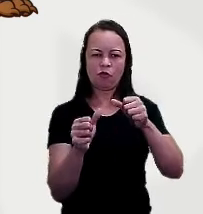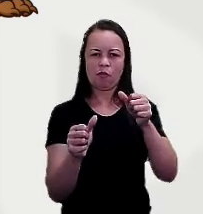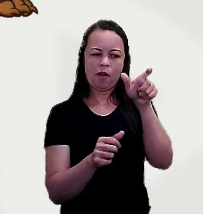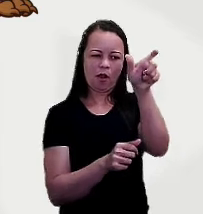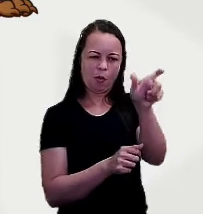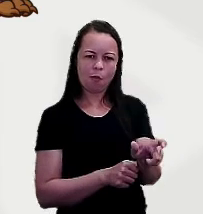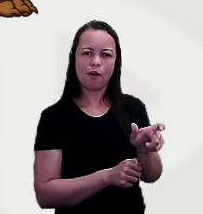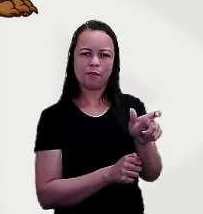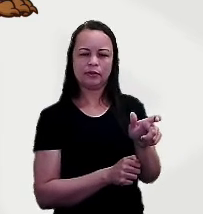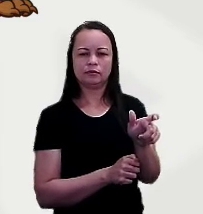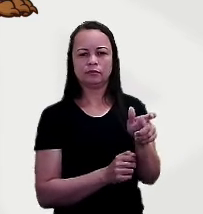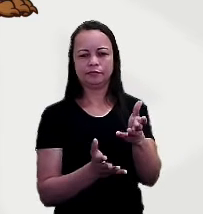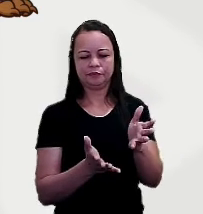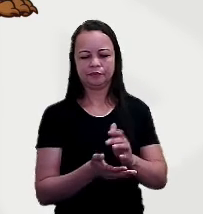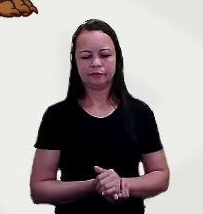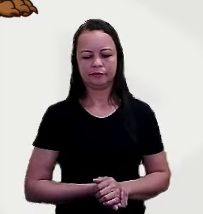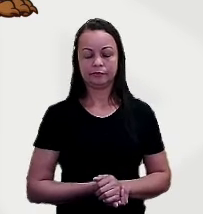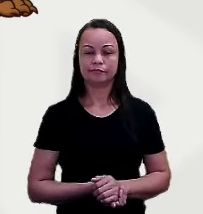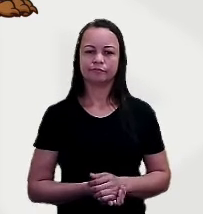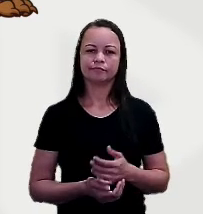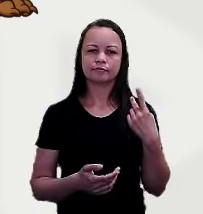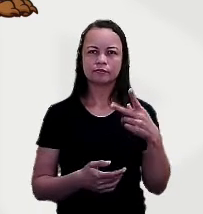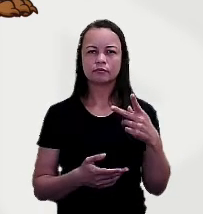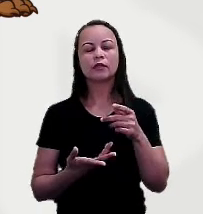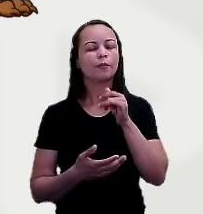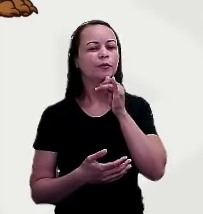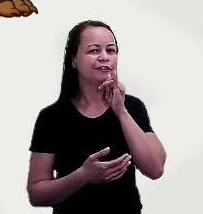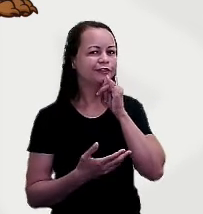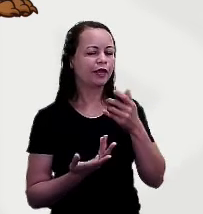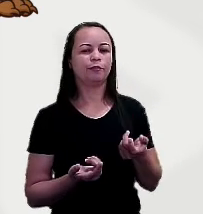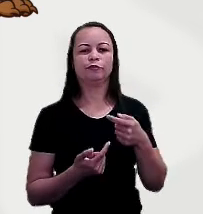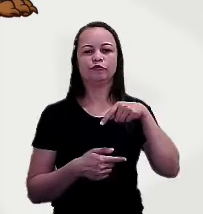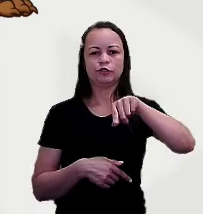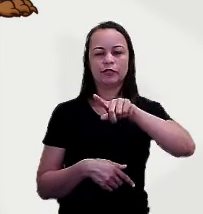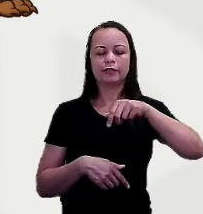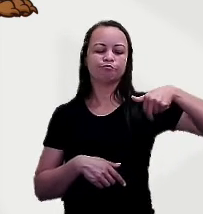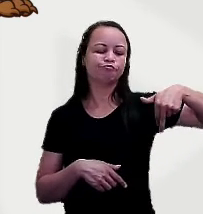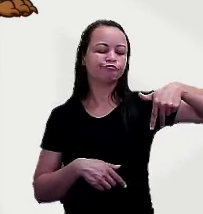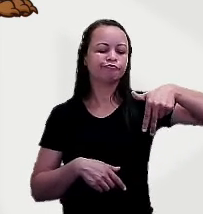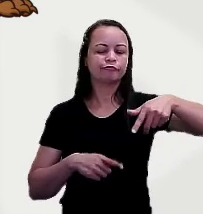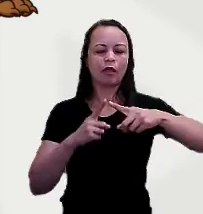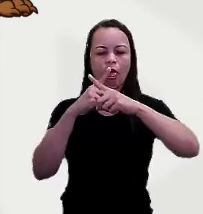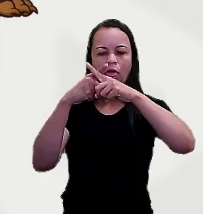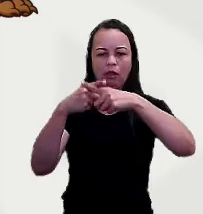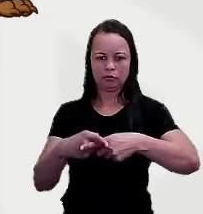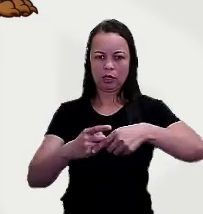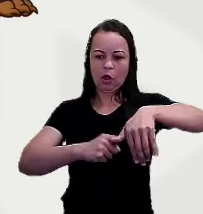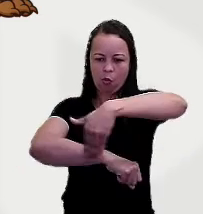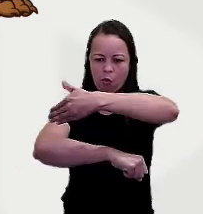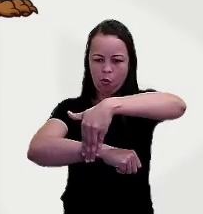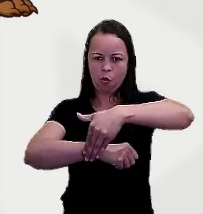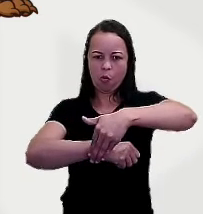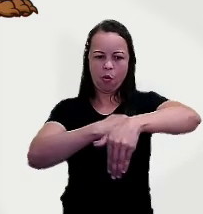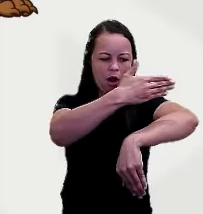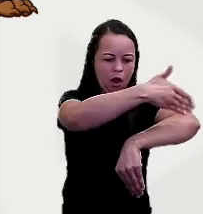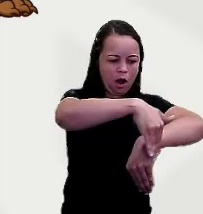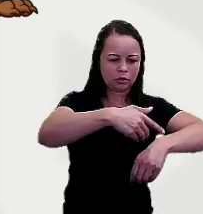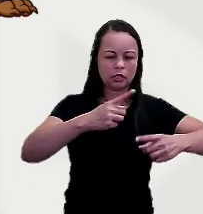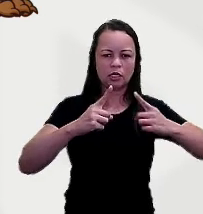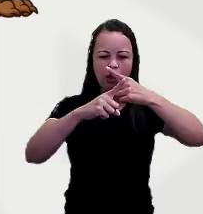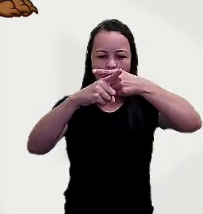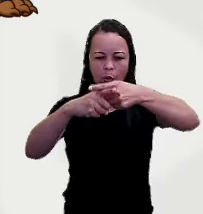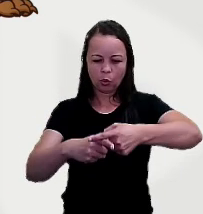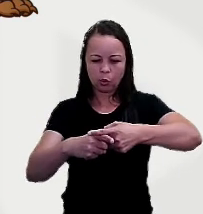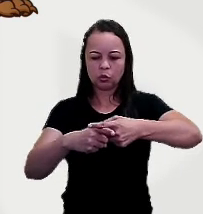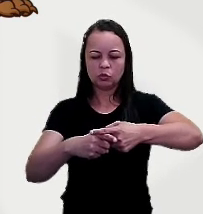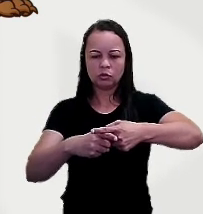versão dessa lenda diz que se você está numa encruzilhada, são ruas que se cruzam. Então, se você atravessar